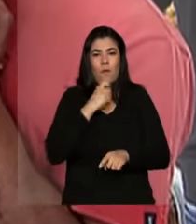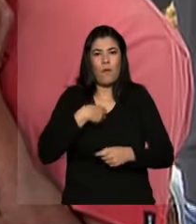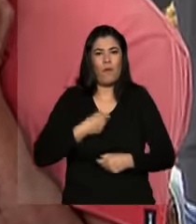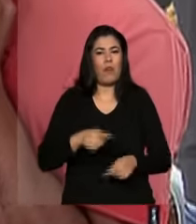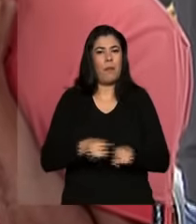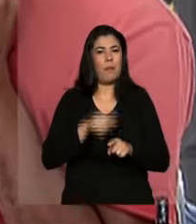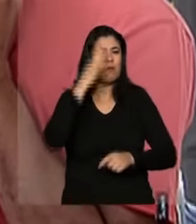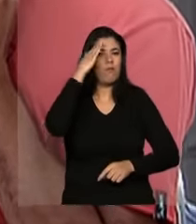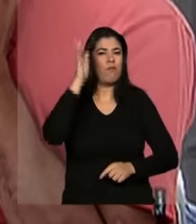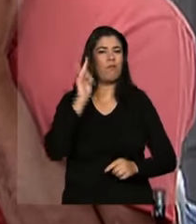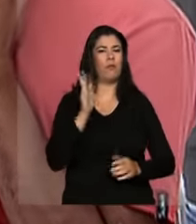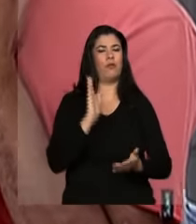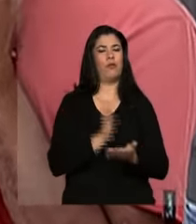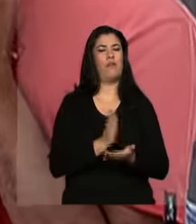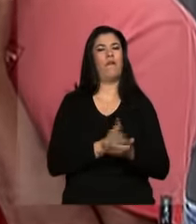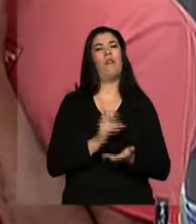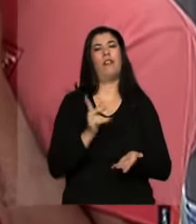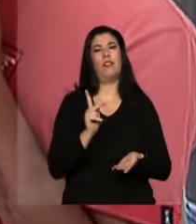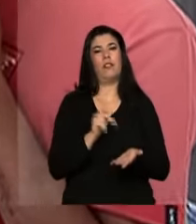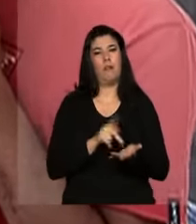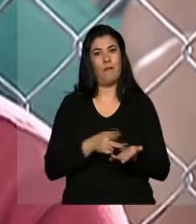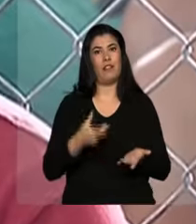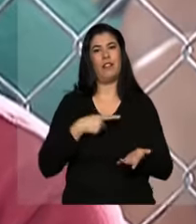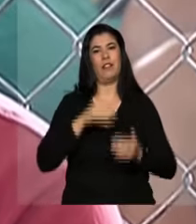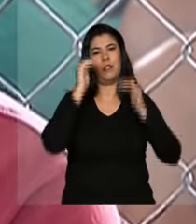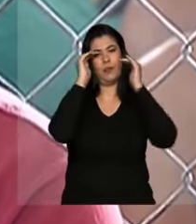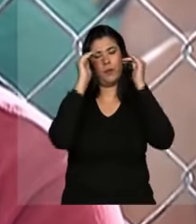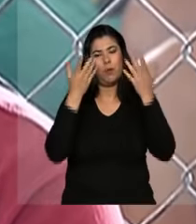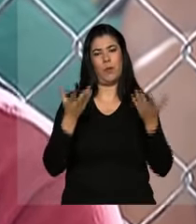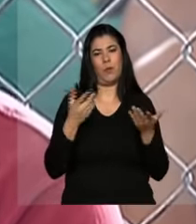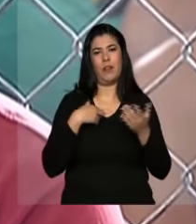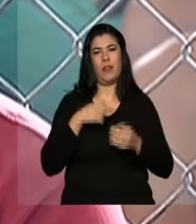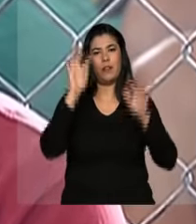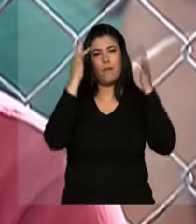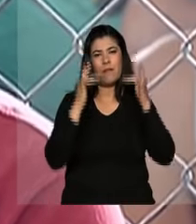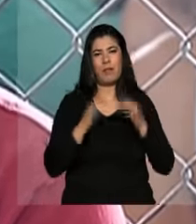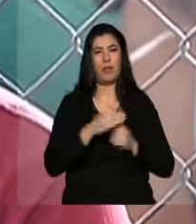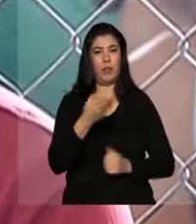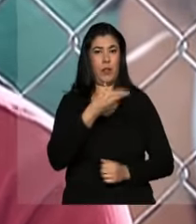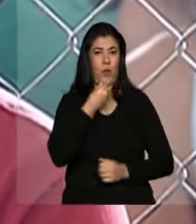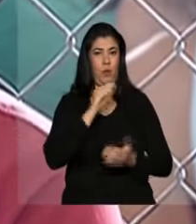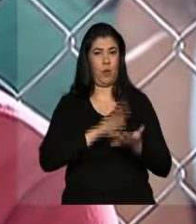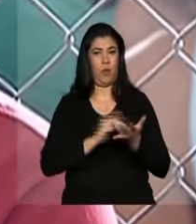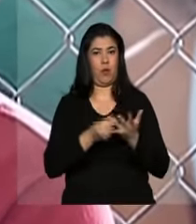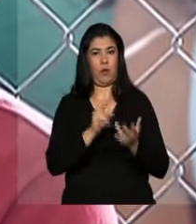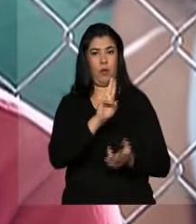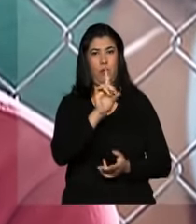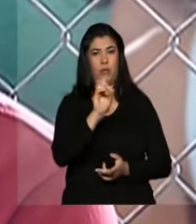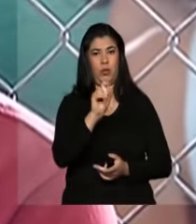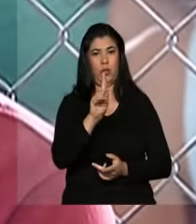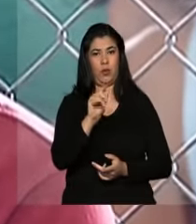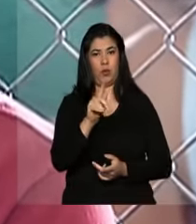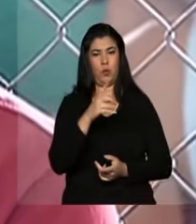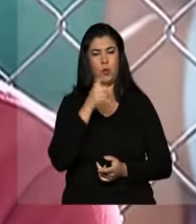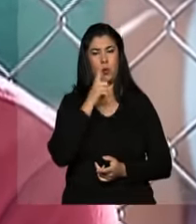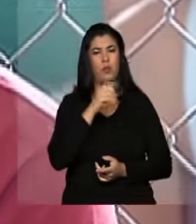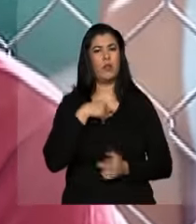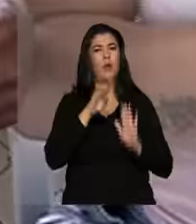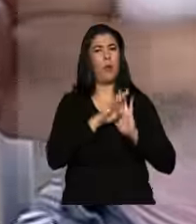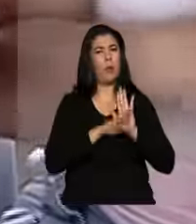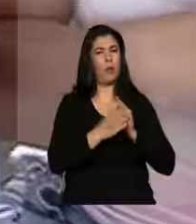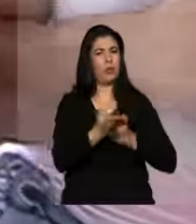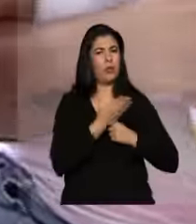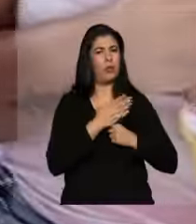sonho realizado. Feliz mesmo. Diogo, marido, conta que se não fosse pelo programa, não teria condições de comprar a casa